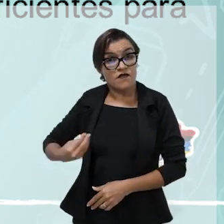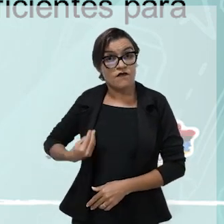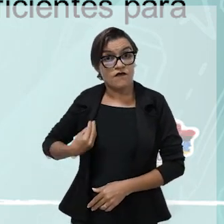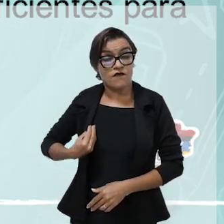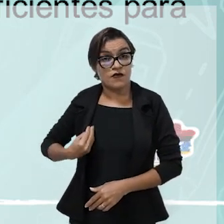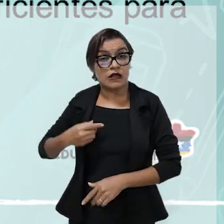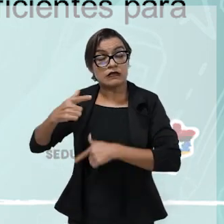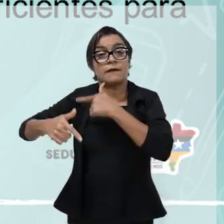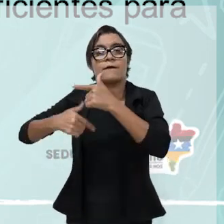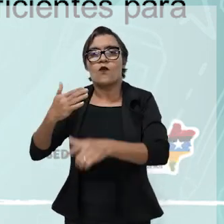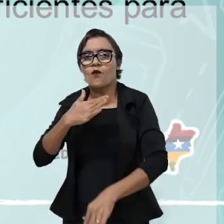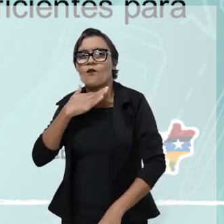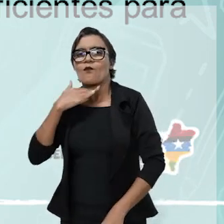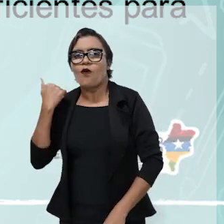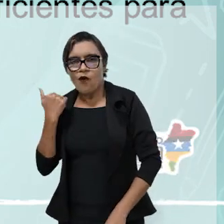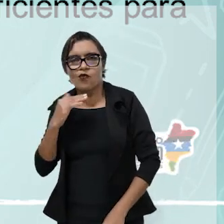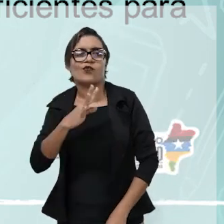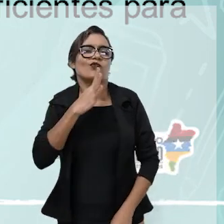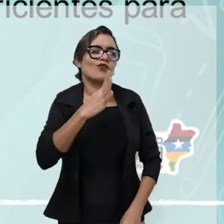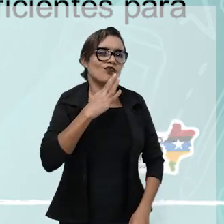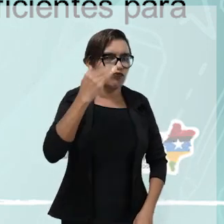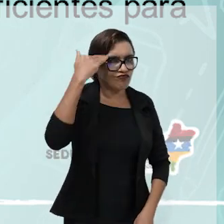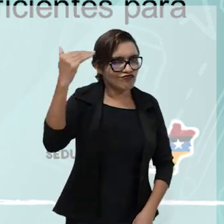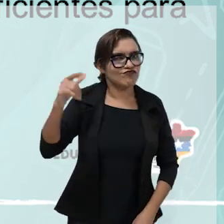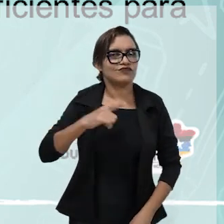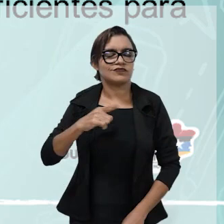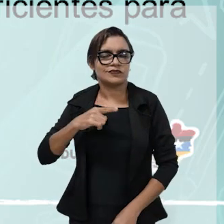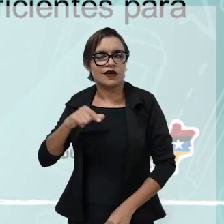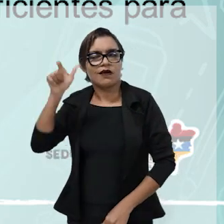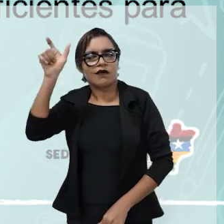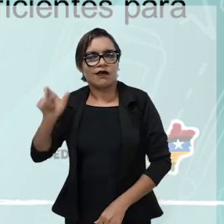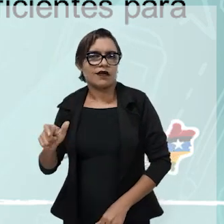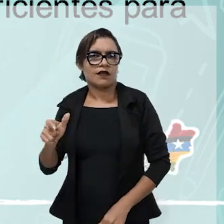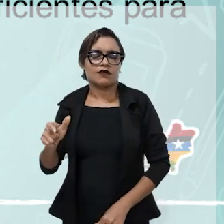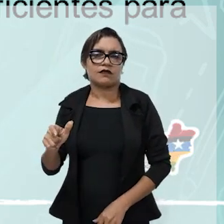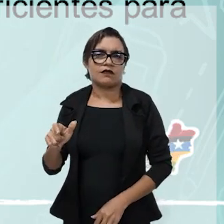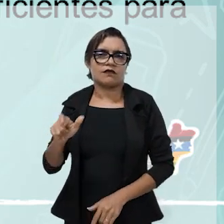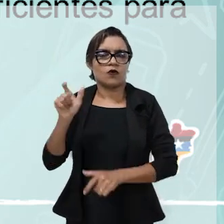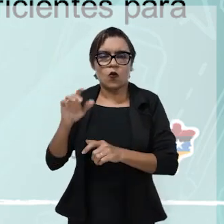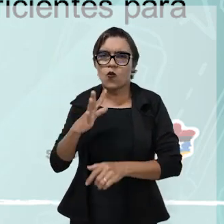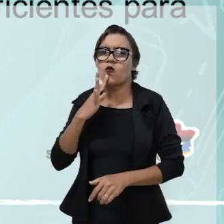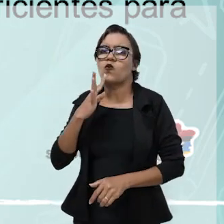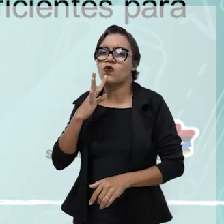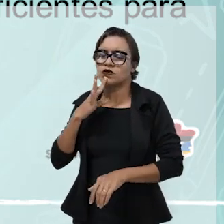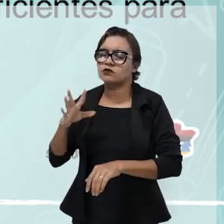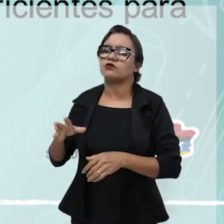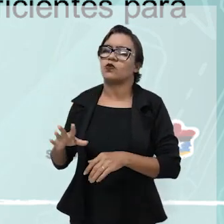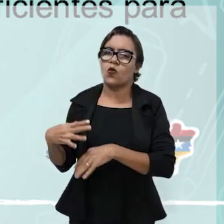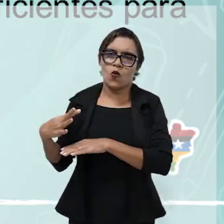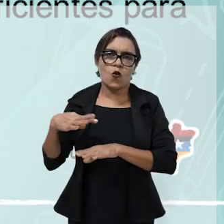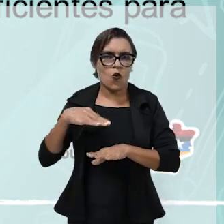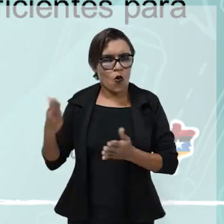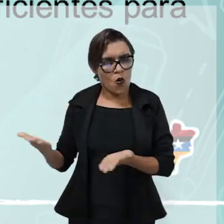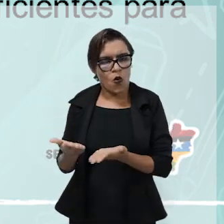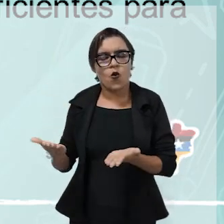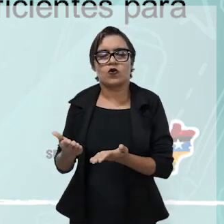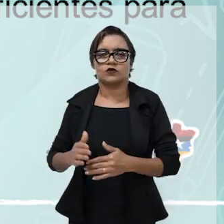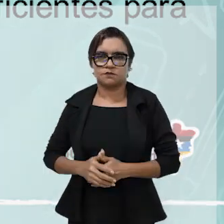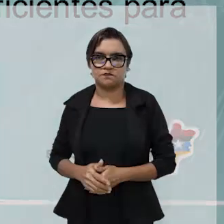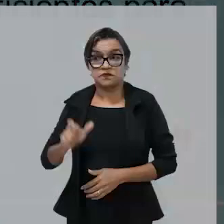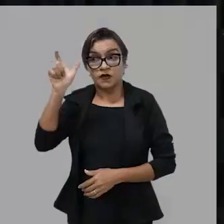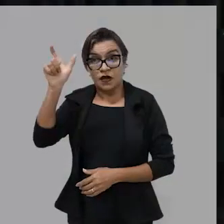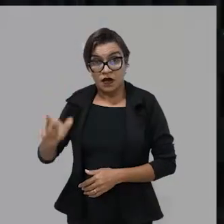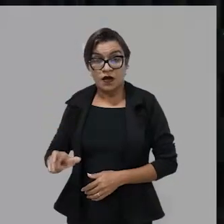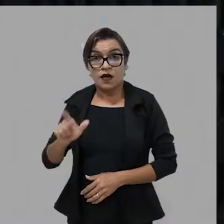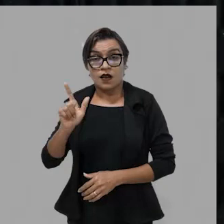mais reconhecido após a morte, foram suficientes para torná-lo inesquecível muito além dela. Então, gente, Camões é um